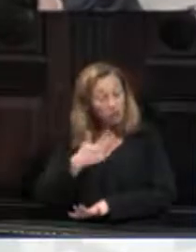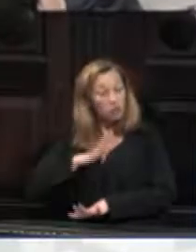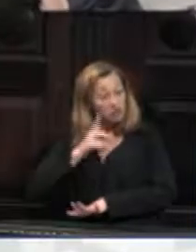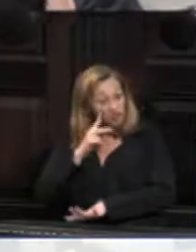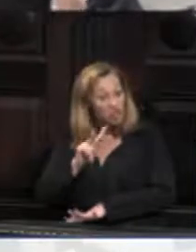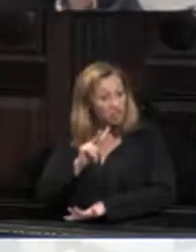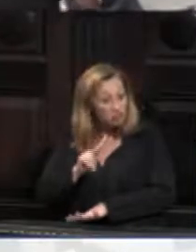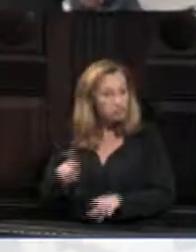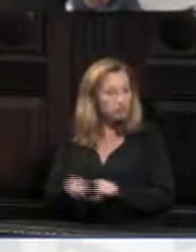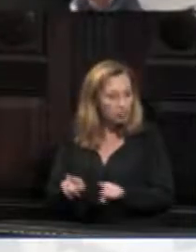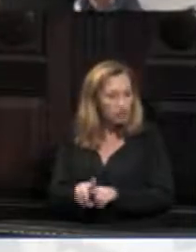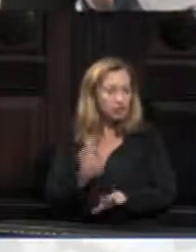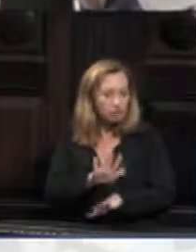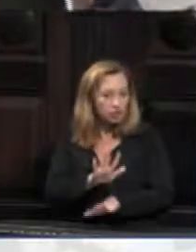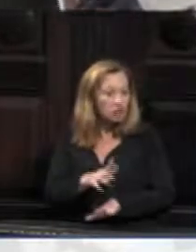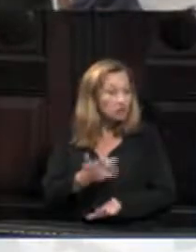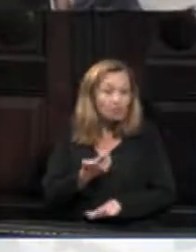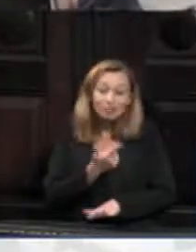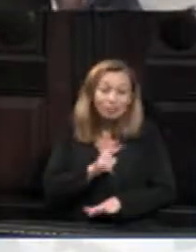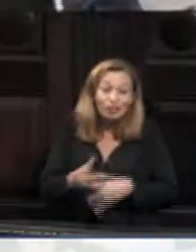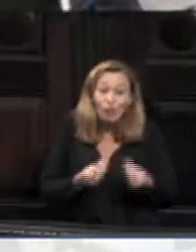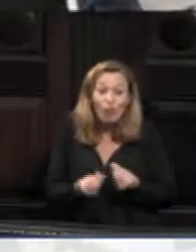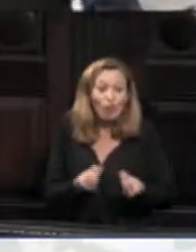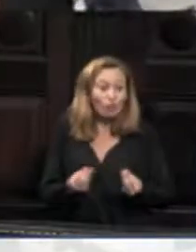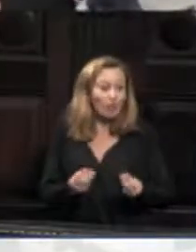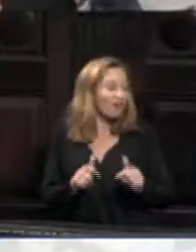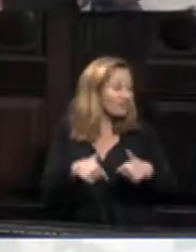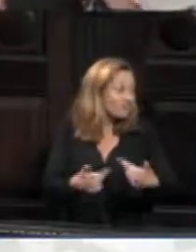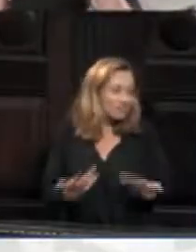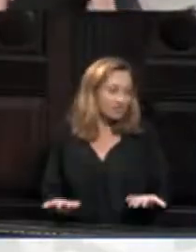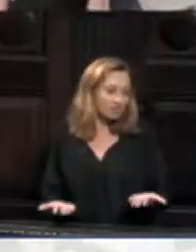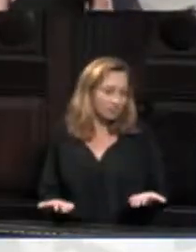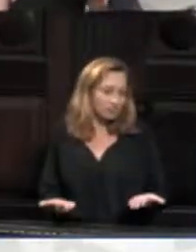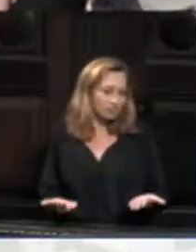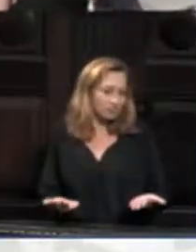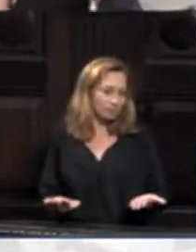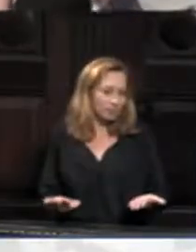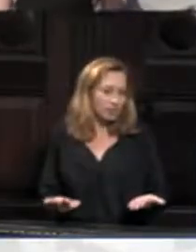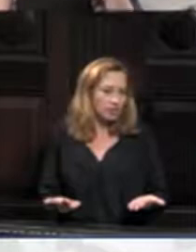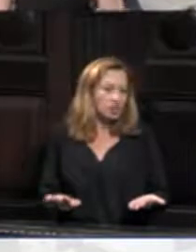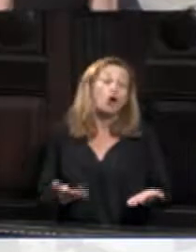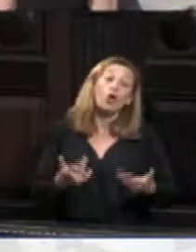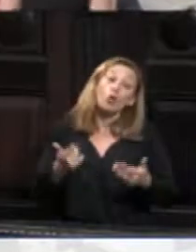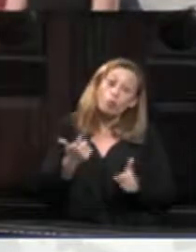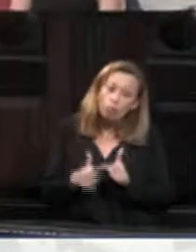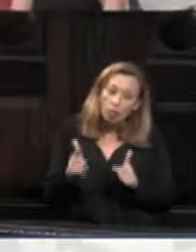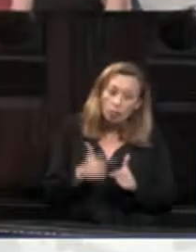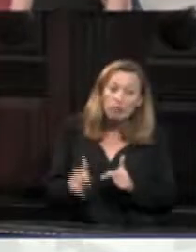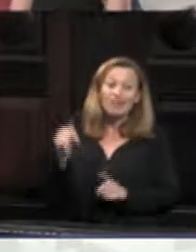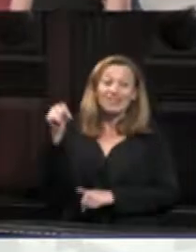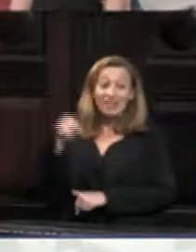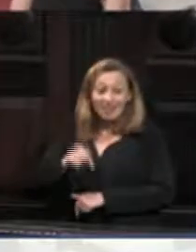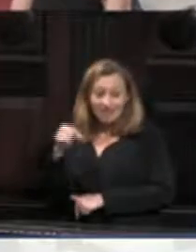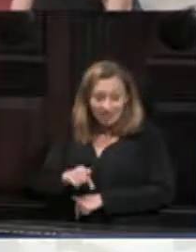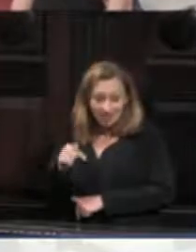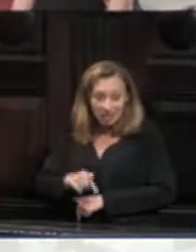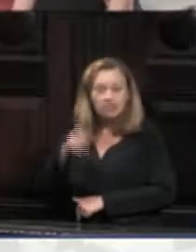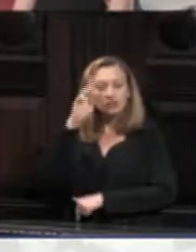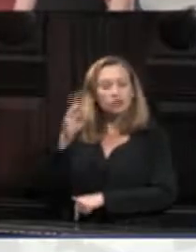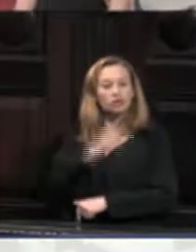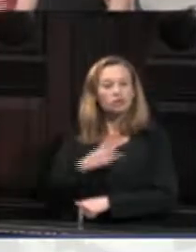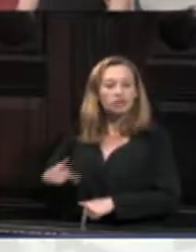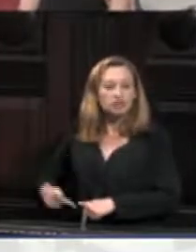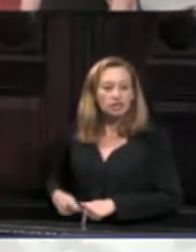pedido de inclusão de Vossa Excelência. Mas não teve jeito. Não, a gente traz ele de volta para o plenário, porque teve emendas. E aqui, senhor